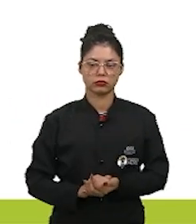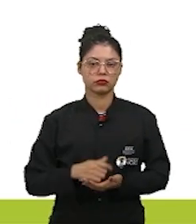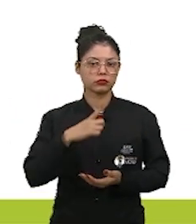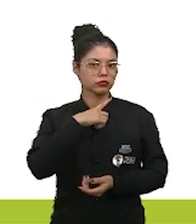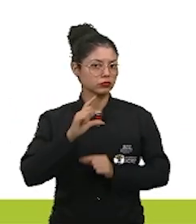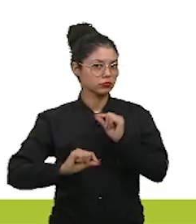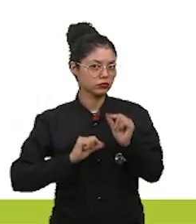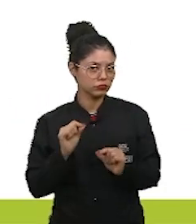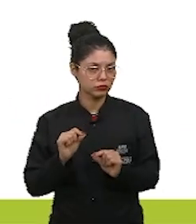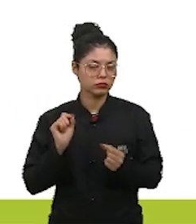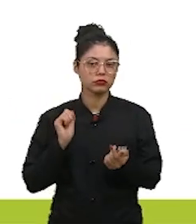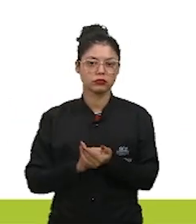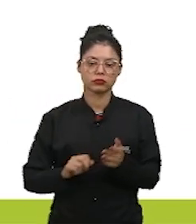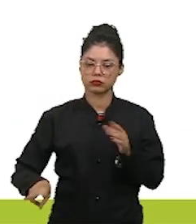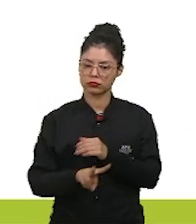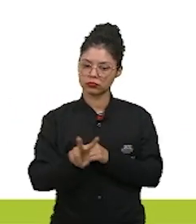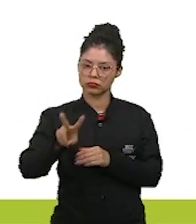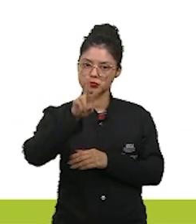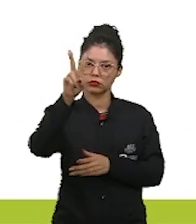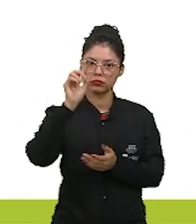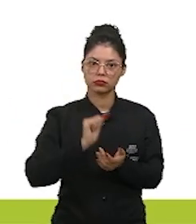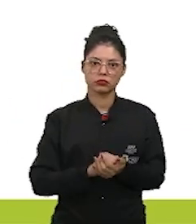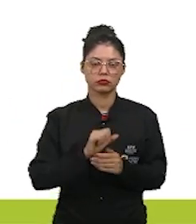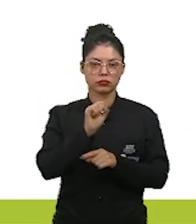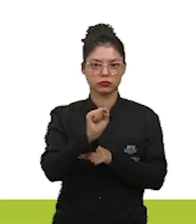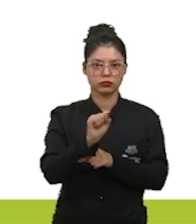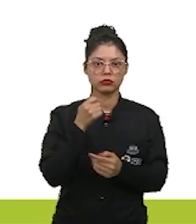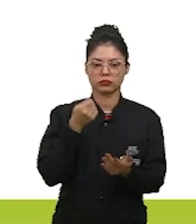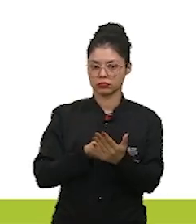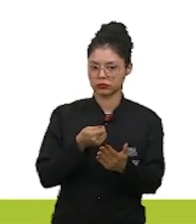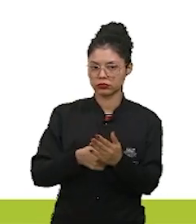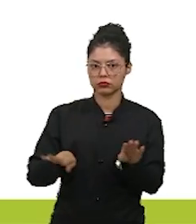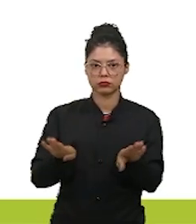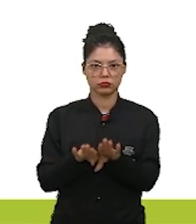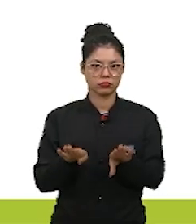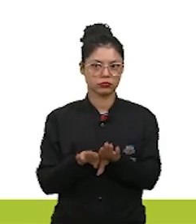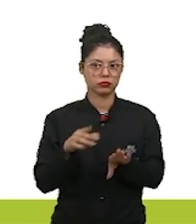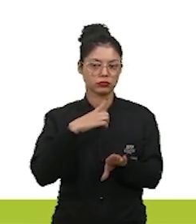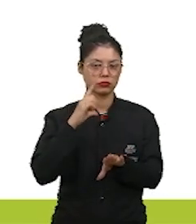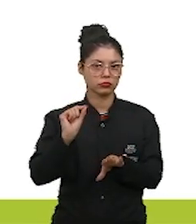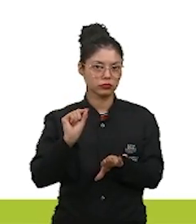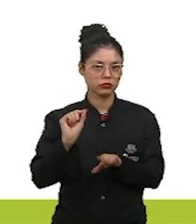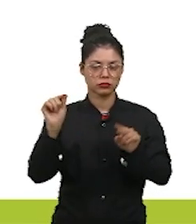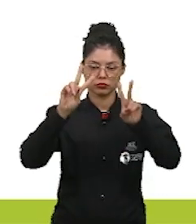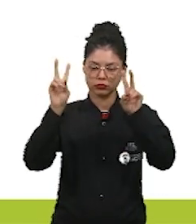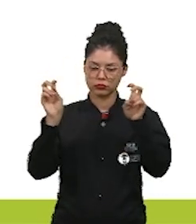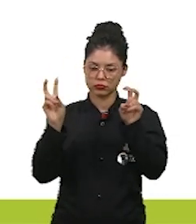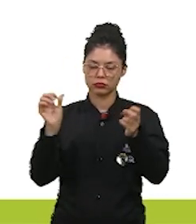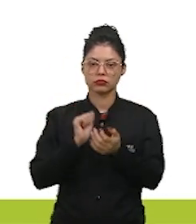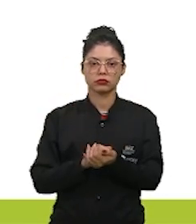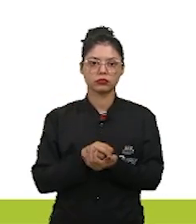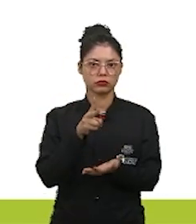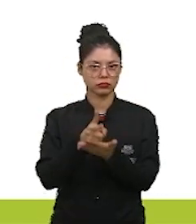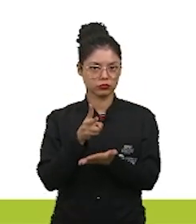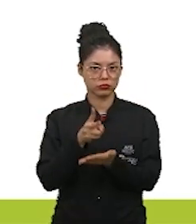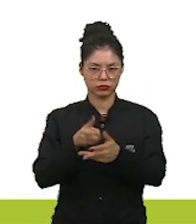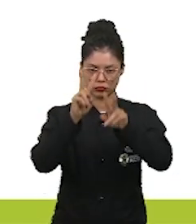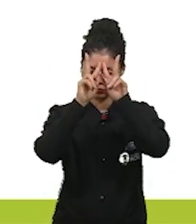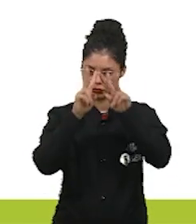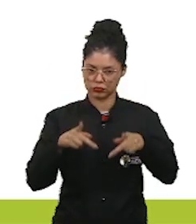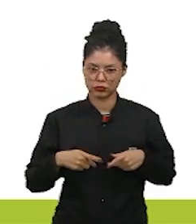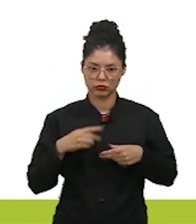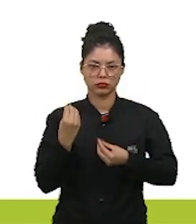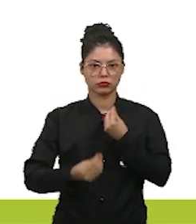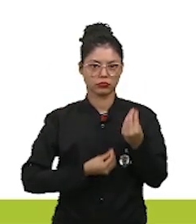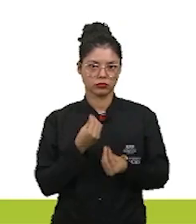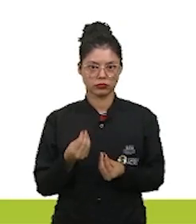Havia, então, uma valorização da subjetividade que enfatizava o aspecto subjetivo do ser humano,